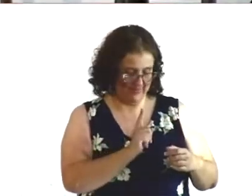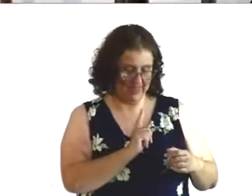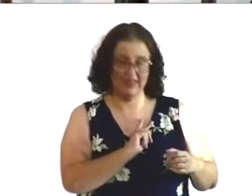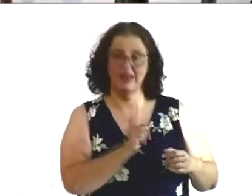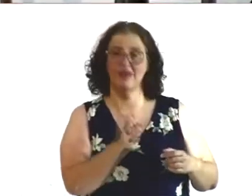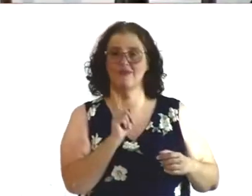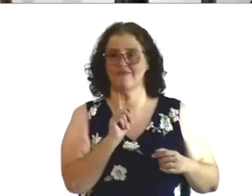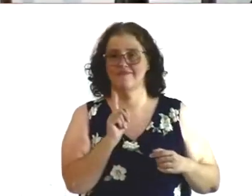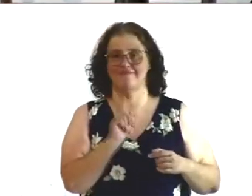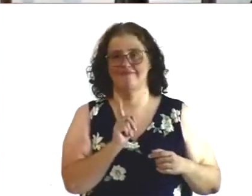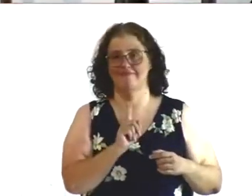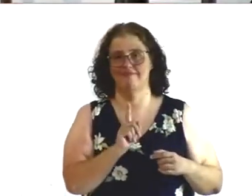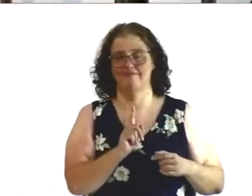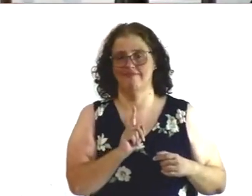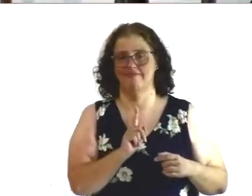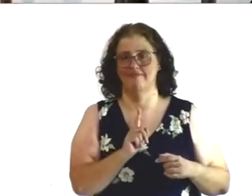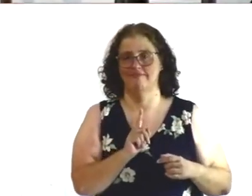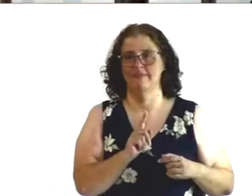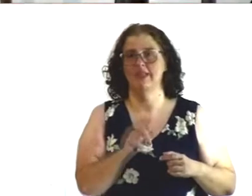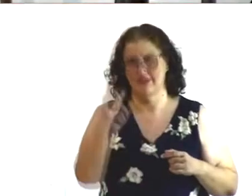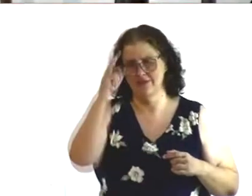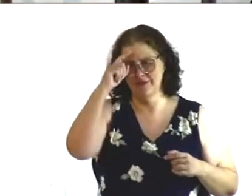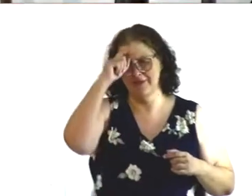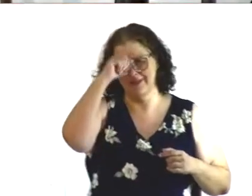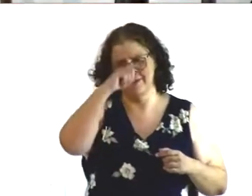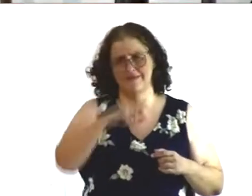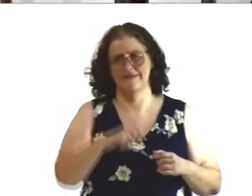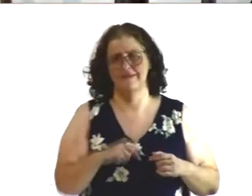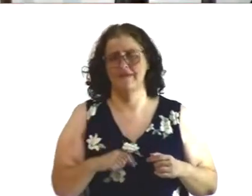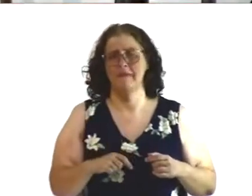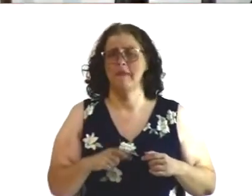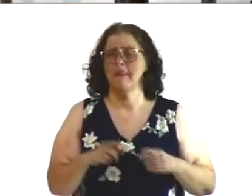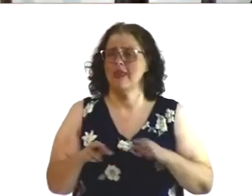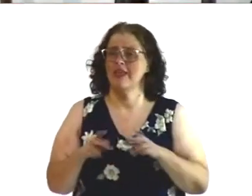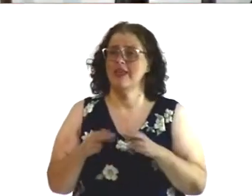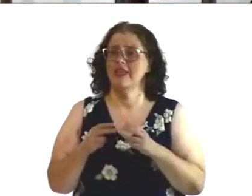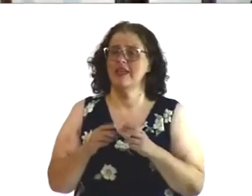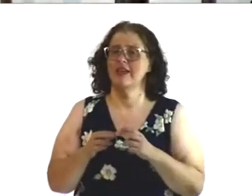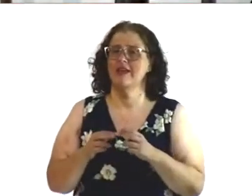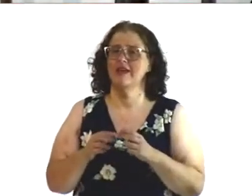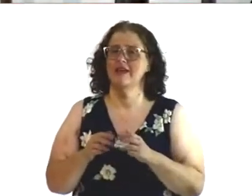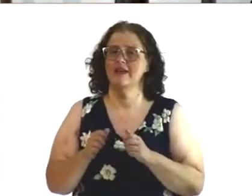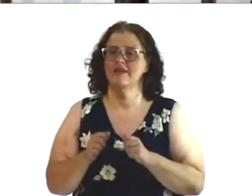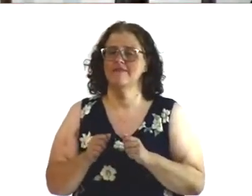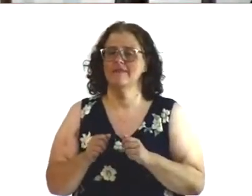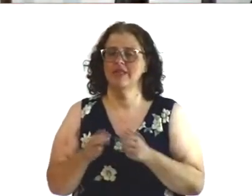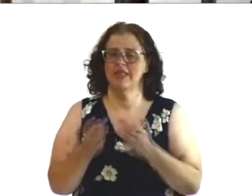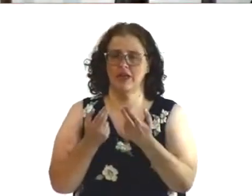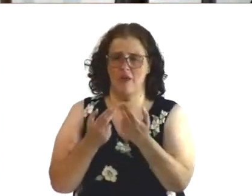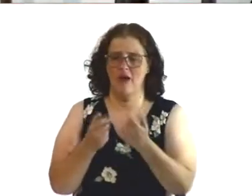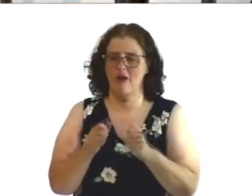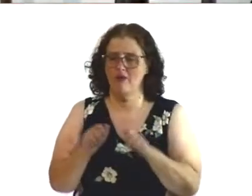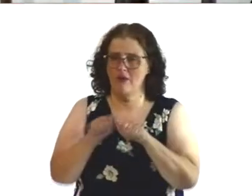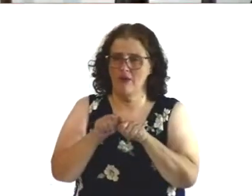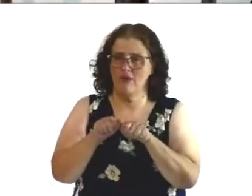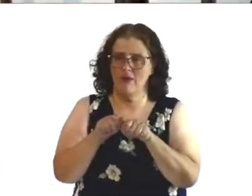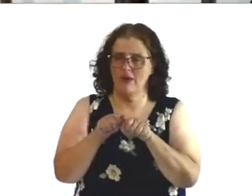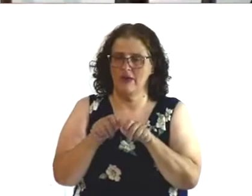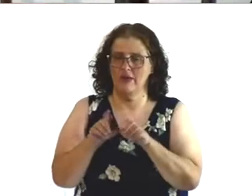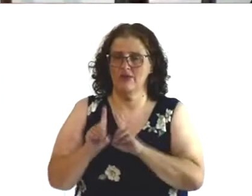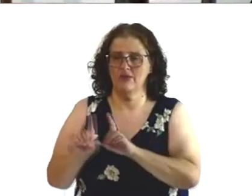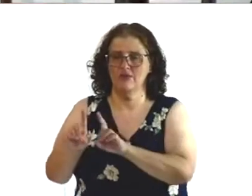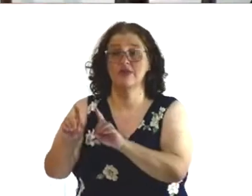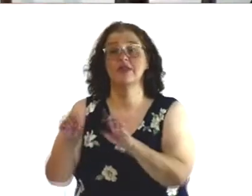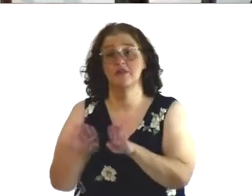seus afazeres. Assim como os apóstolos deixaram seus afazeres, Pedro, Mateus, que era coletor de impostos, e